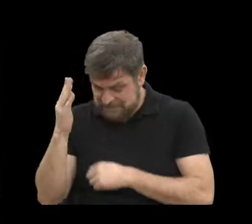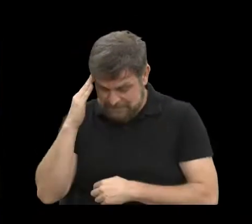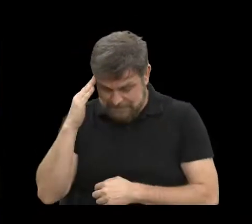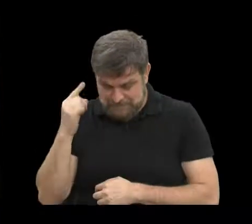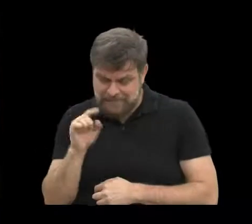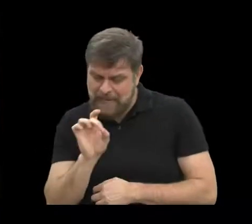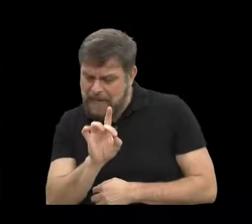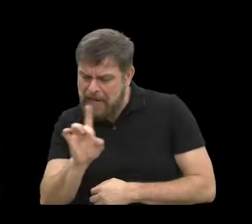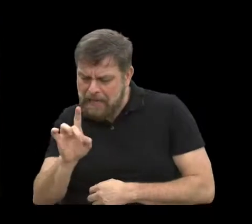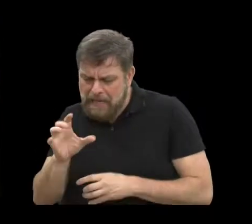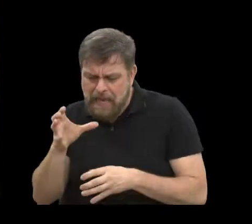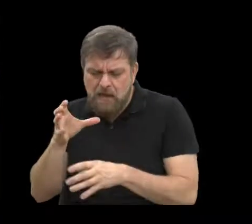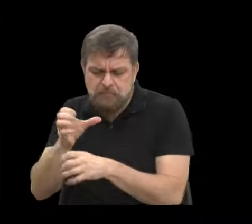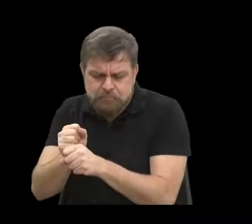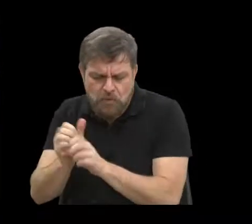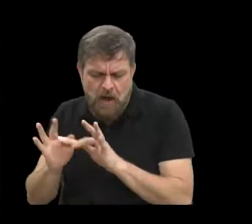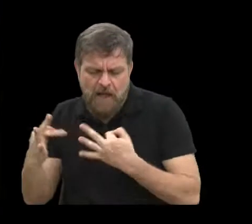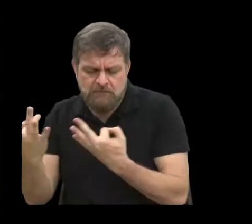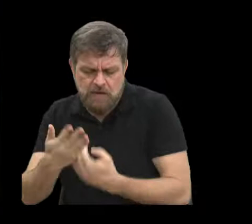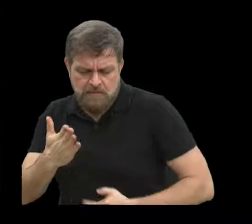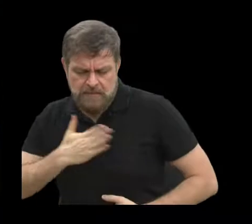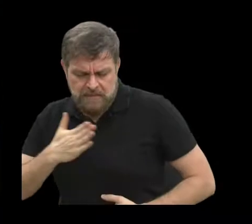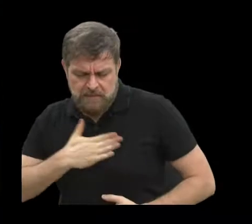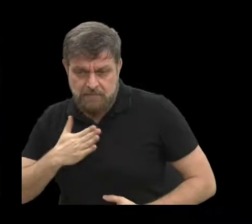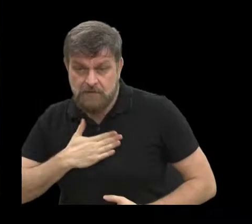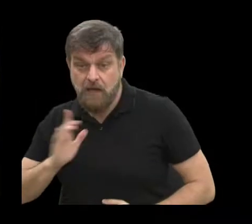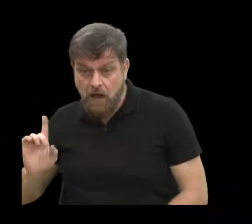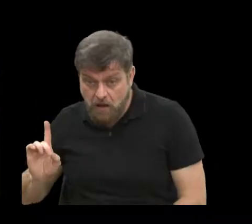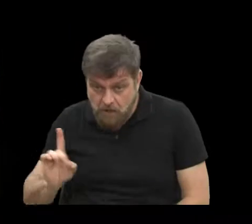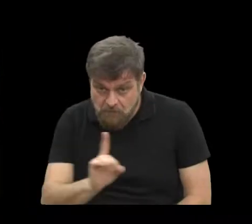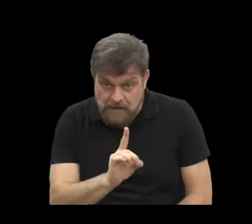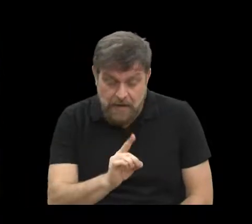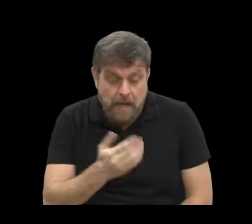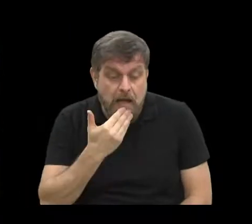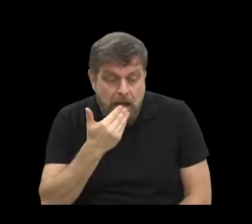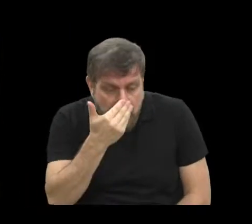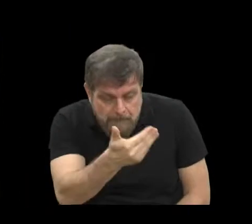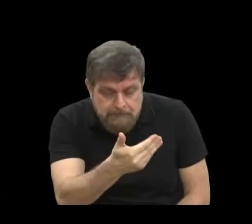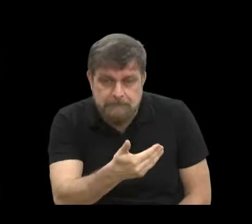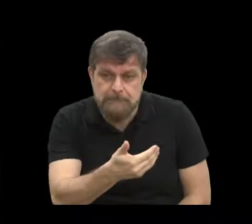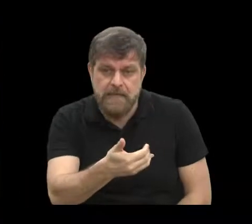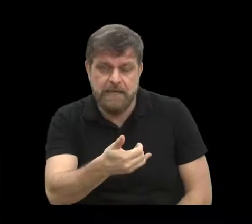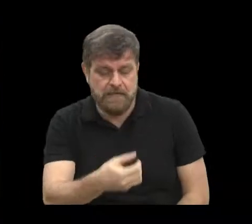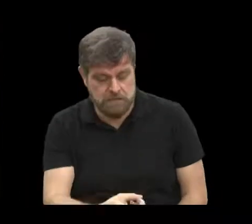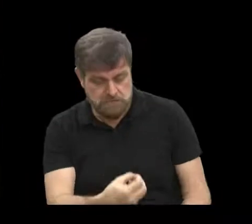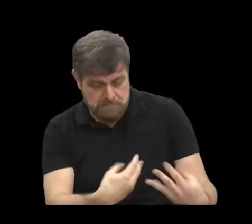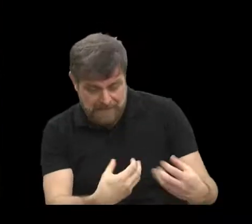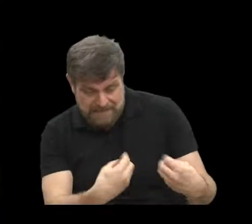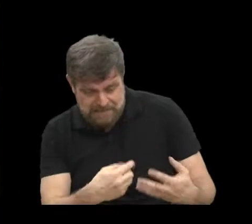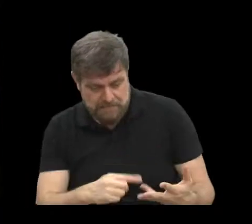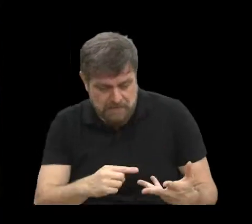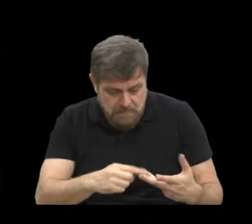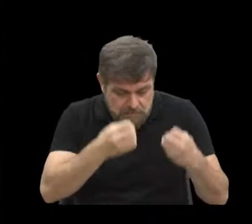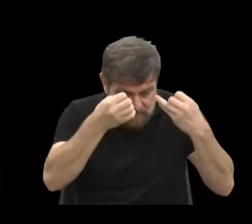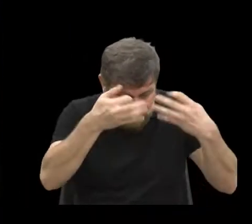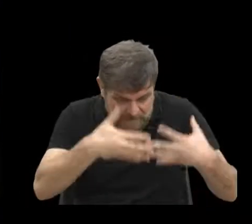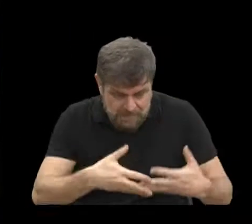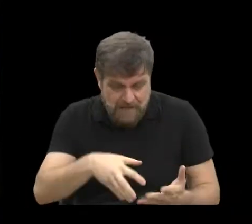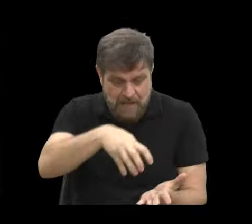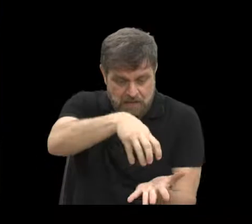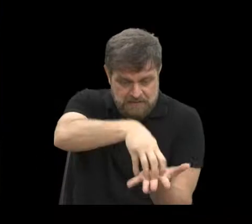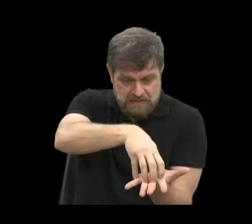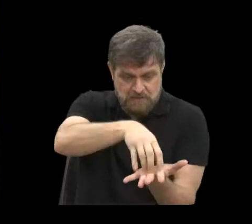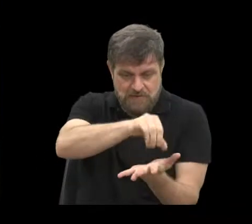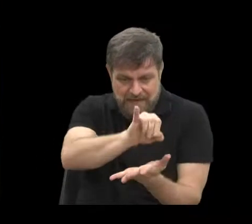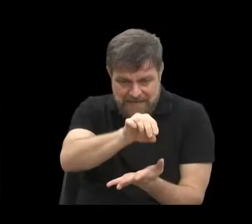em relação ao cálculo. Procurem informações, peçam informações no próprio INSS, no caso